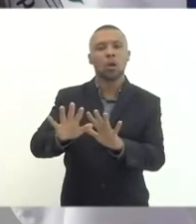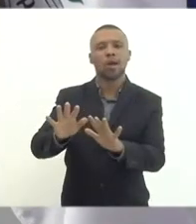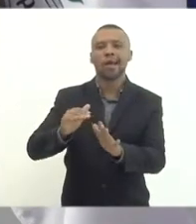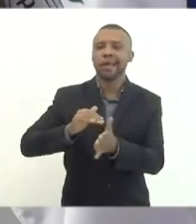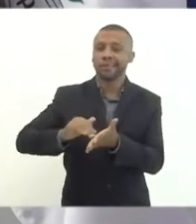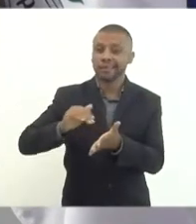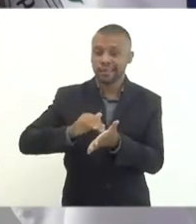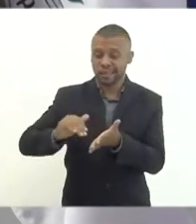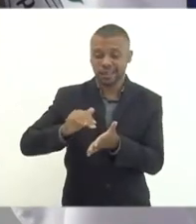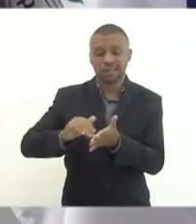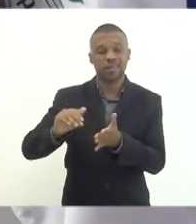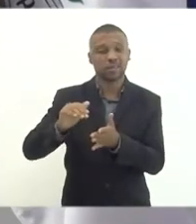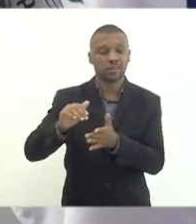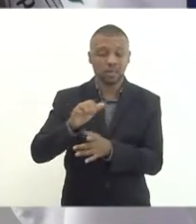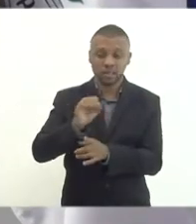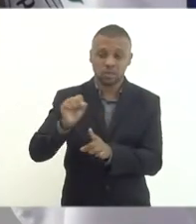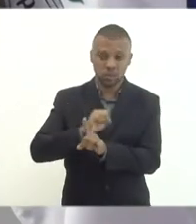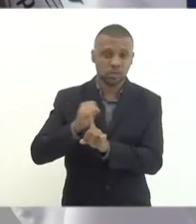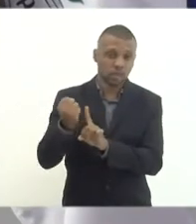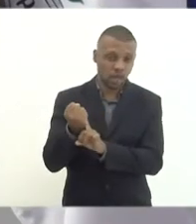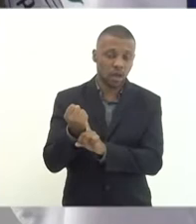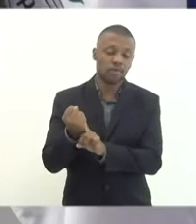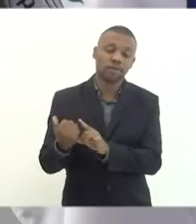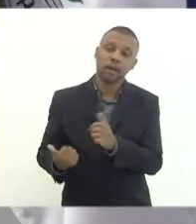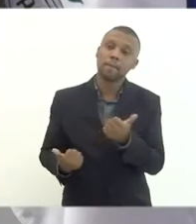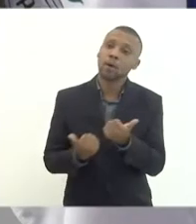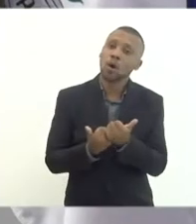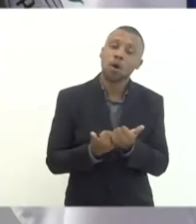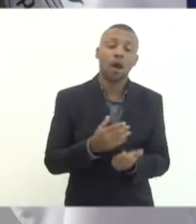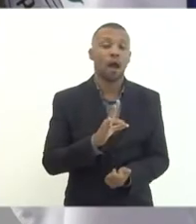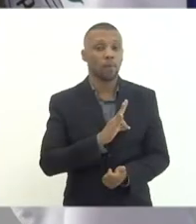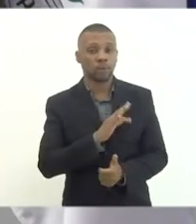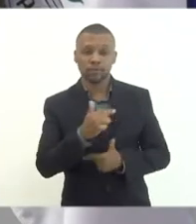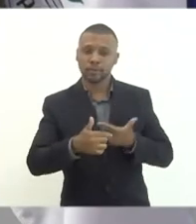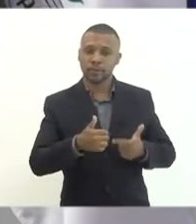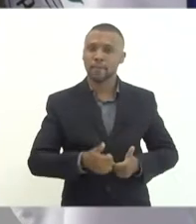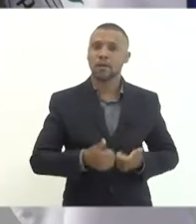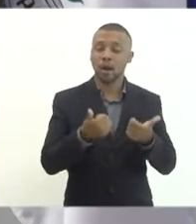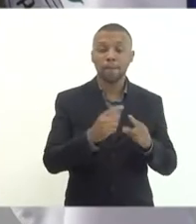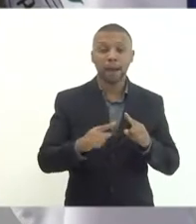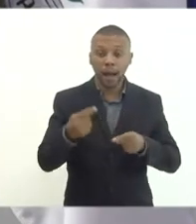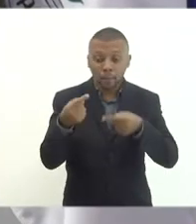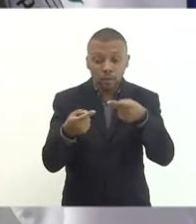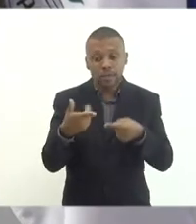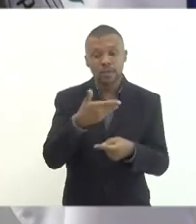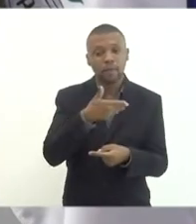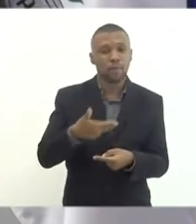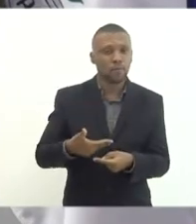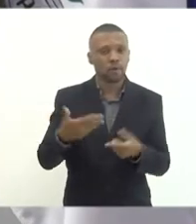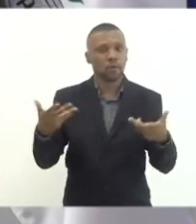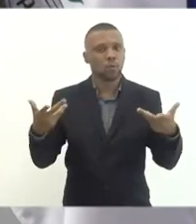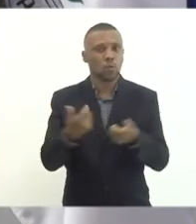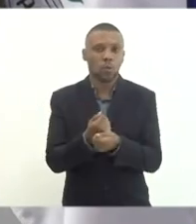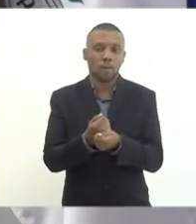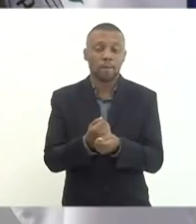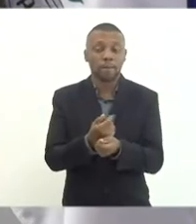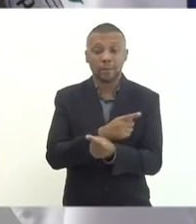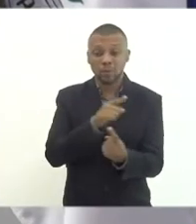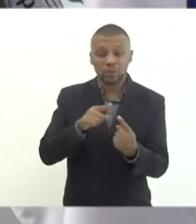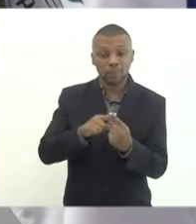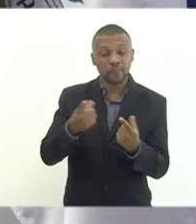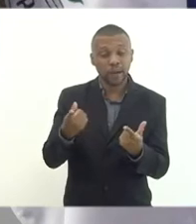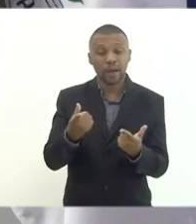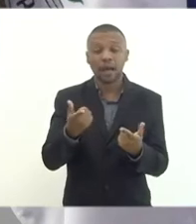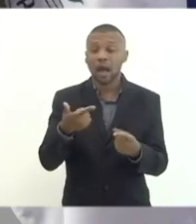Social vai dar o apoio a polícia vai conseguir trabalhar melhor mas você não viu uma política pública eficaz para tirar a pessoa naquela situação ficou assim